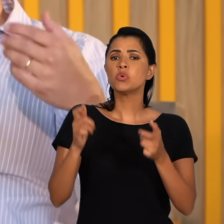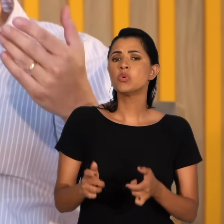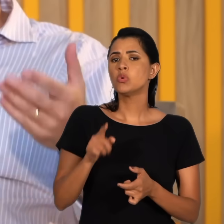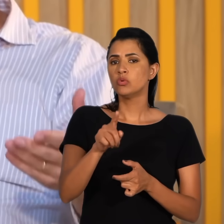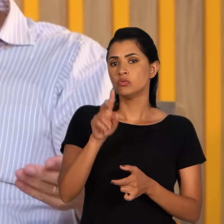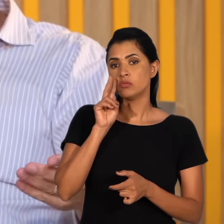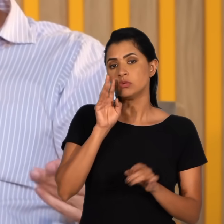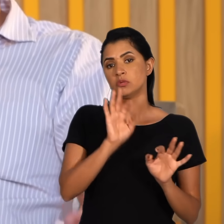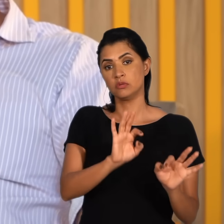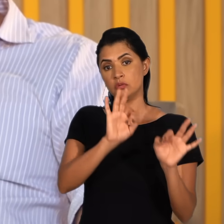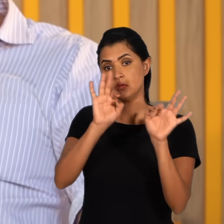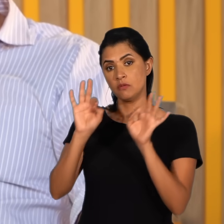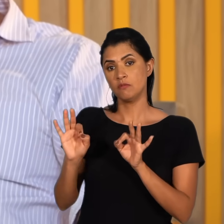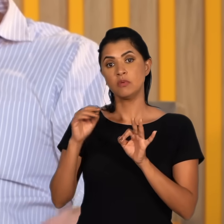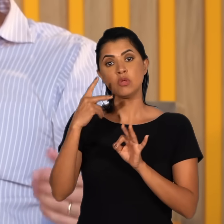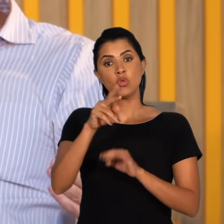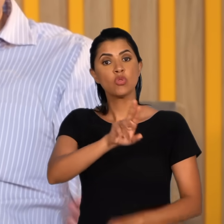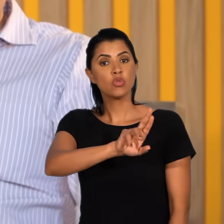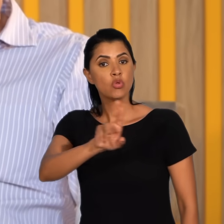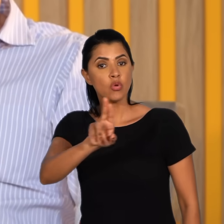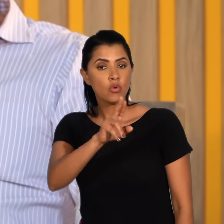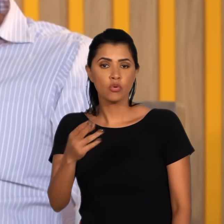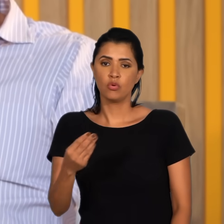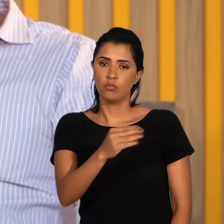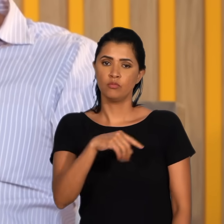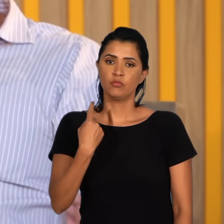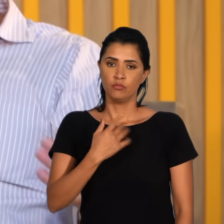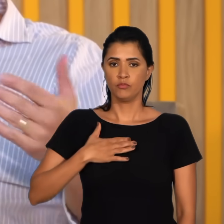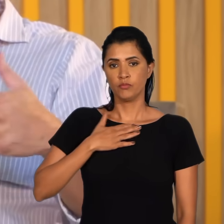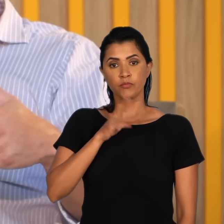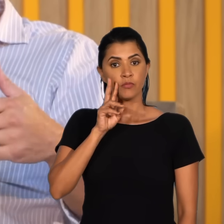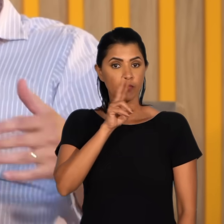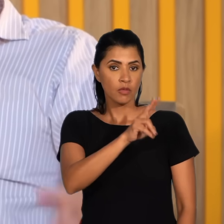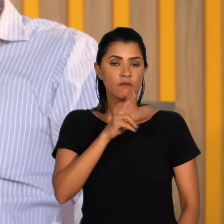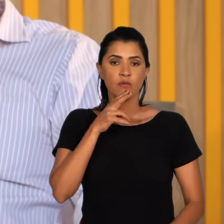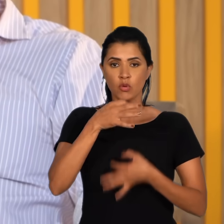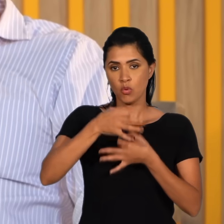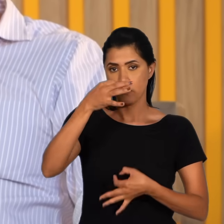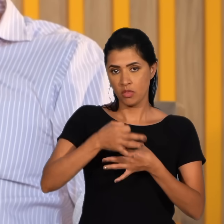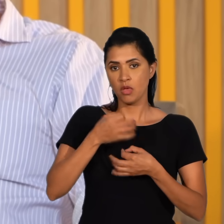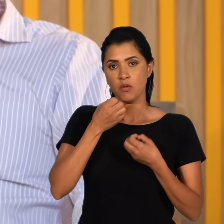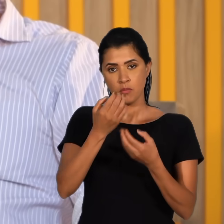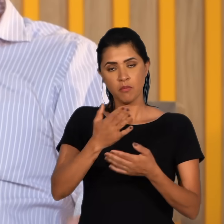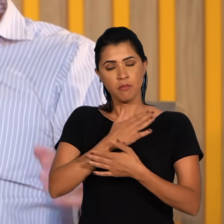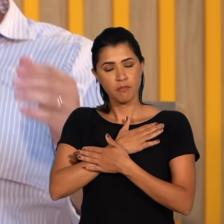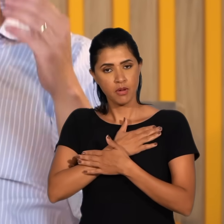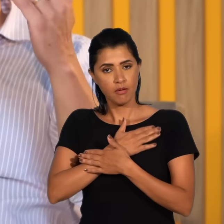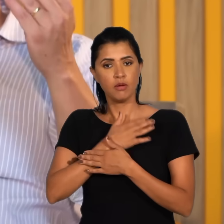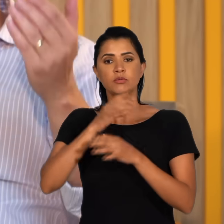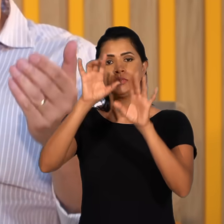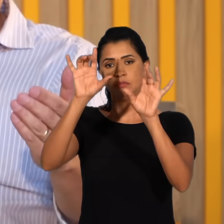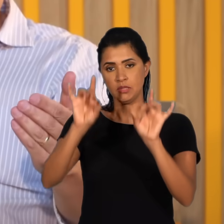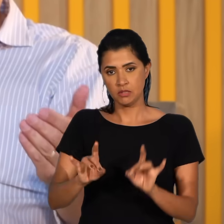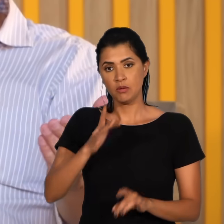de onde você está nos assistindo deixa o seu nome porque a gente gosta de ler os comentários Inclusive eu vou mandar um abraço